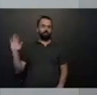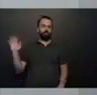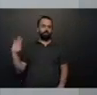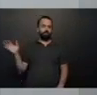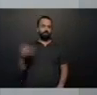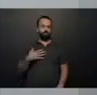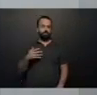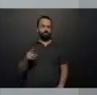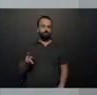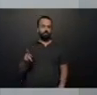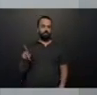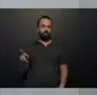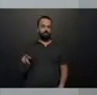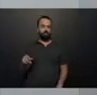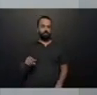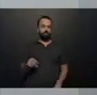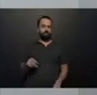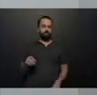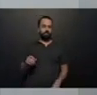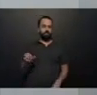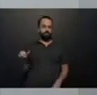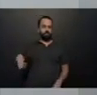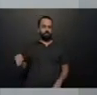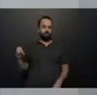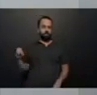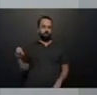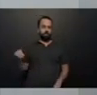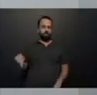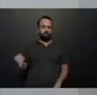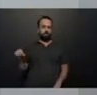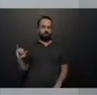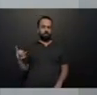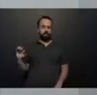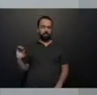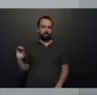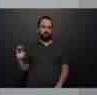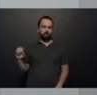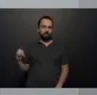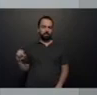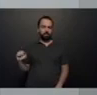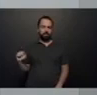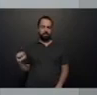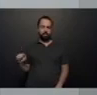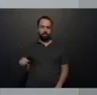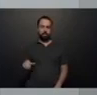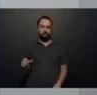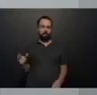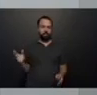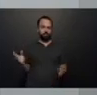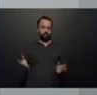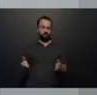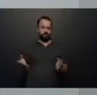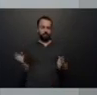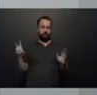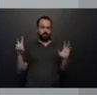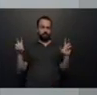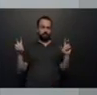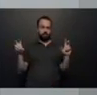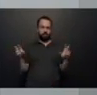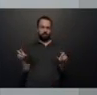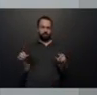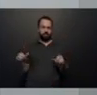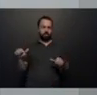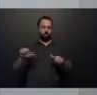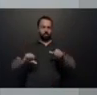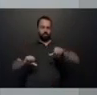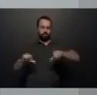Olá, eu sou a professora Mônica e na aula de ciências de hoje nós vamos falar sobre a química que conhecemos e a